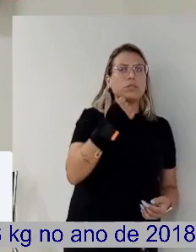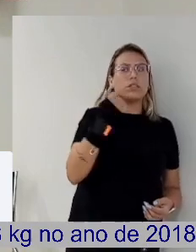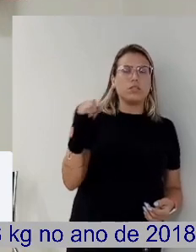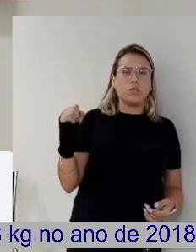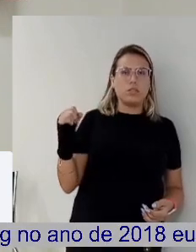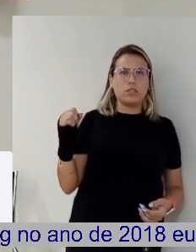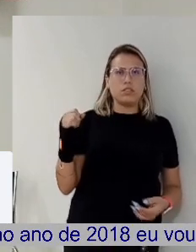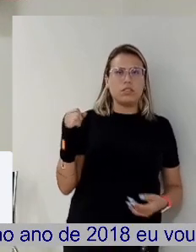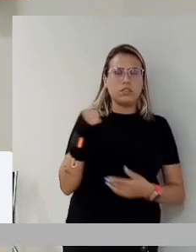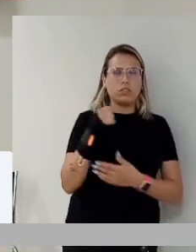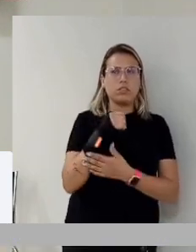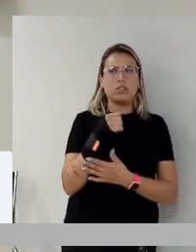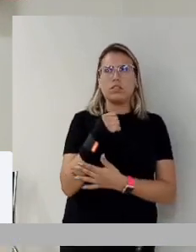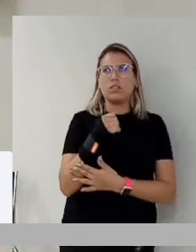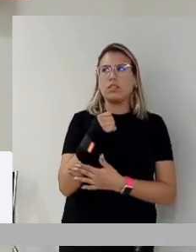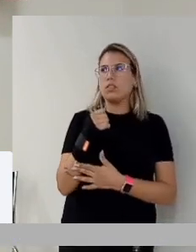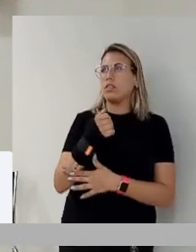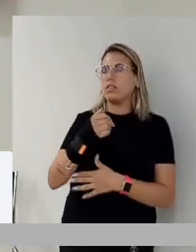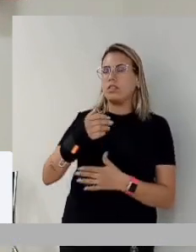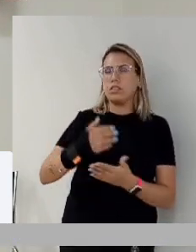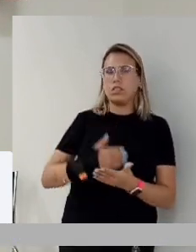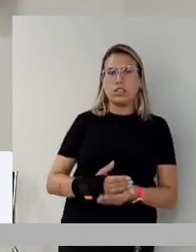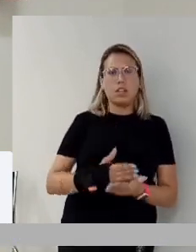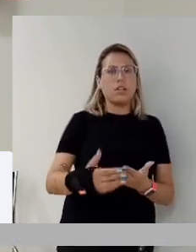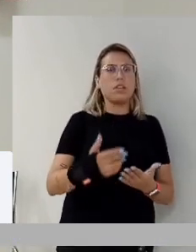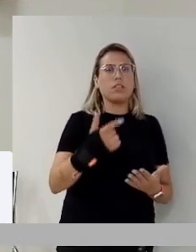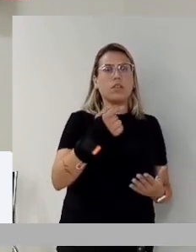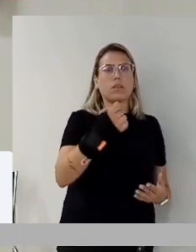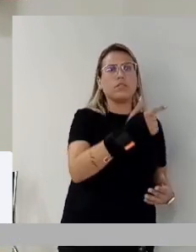eu vou aqui passar agora aqui pro ano